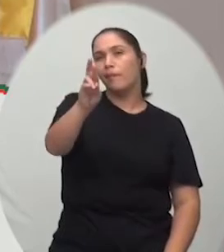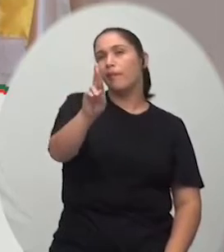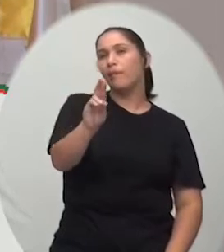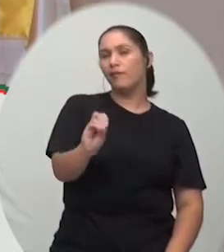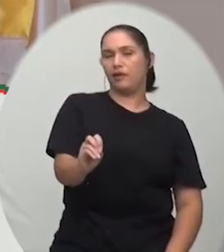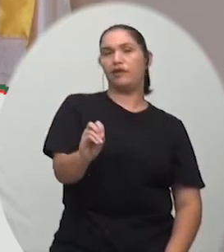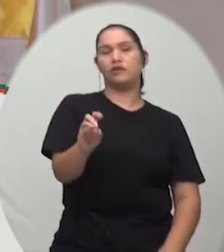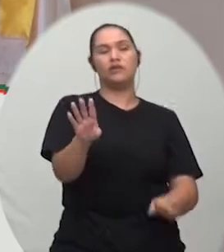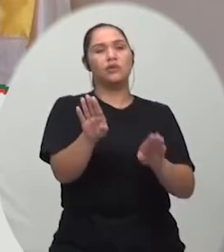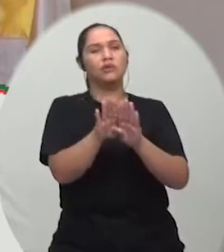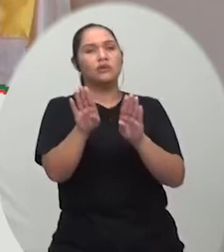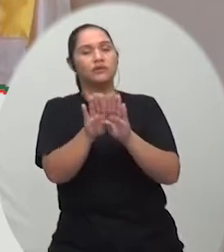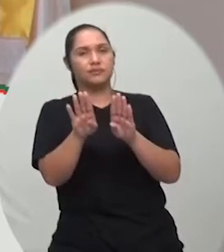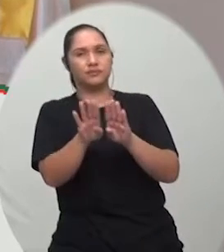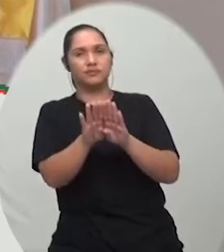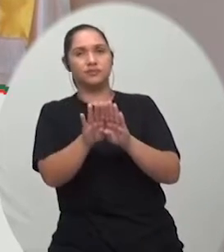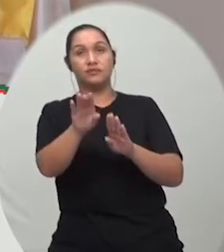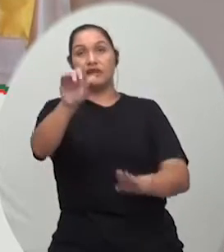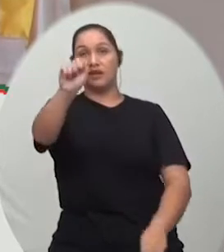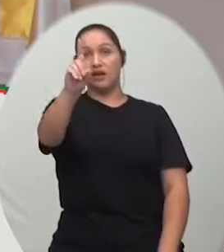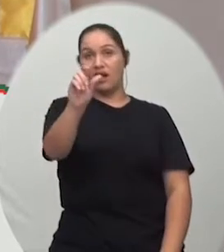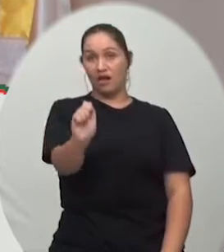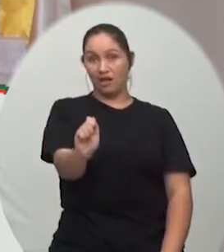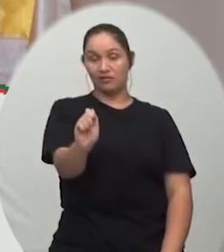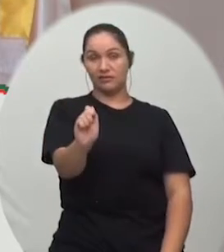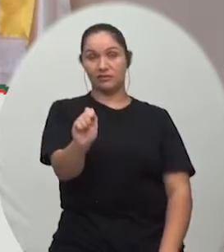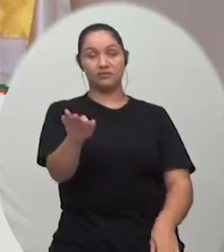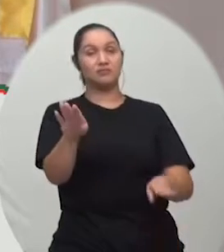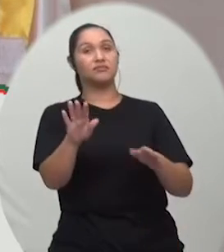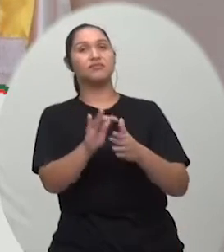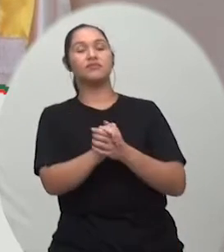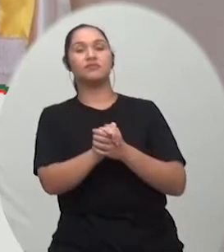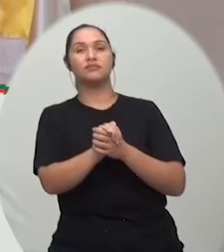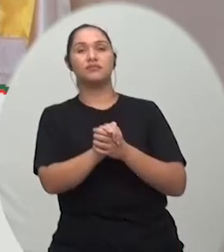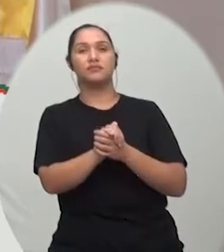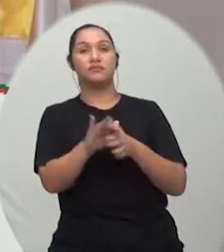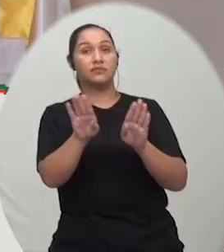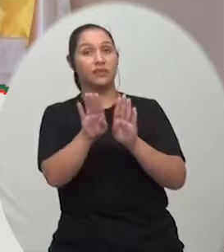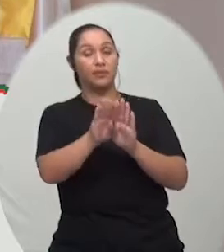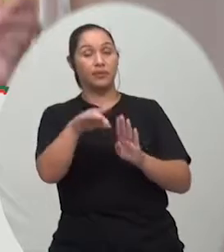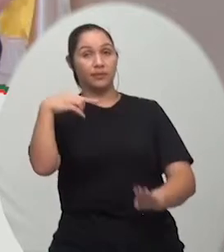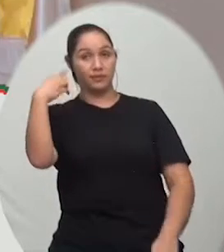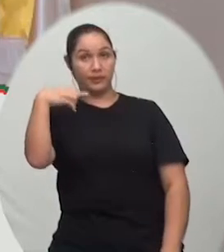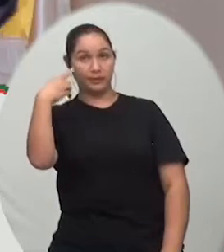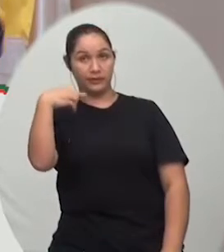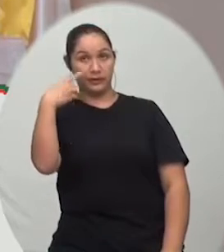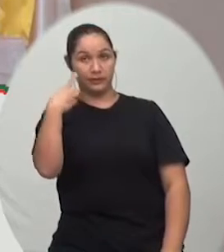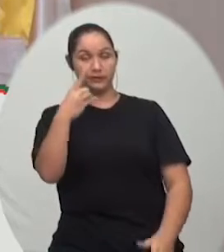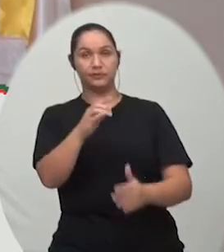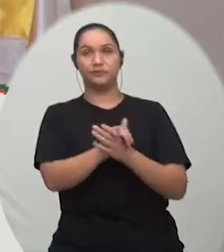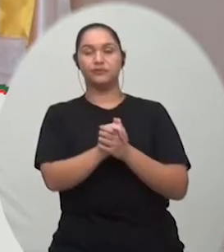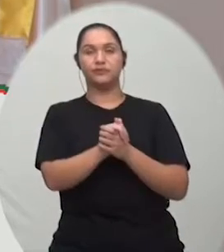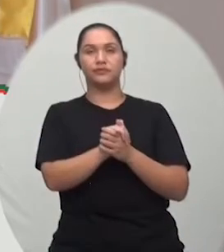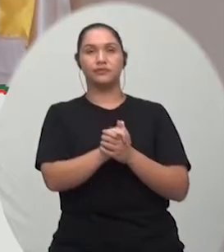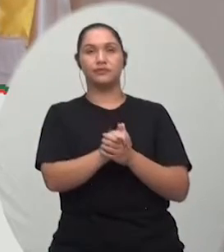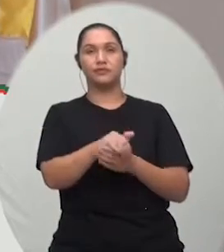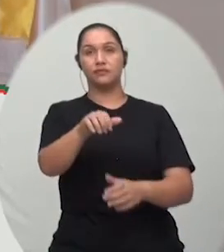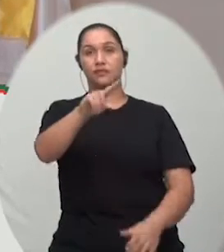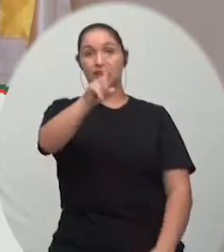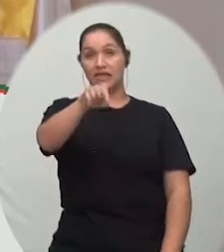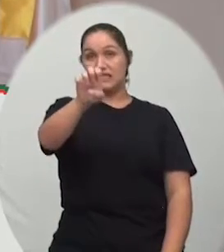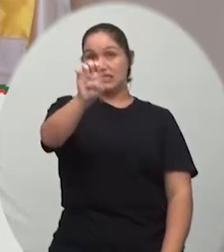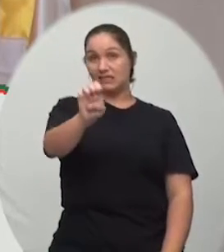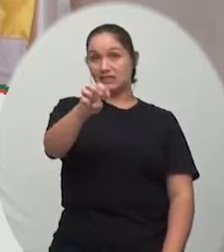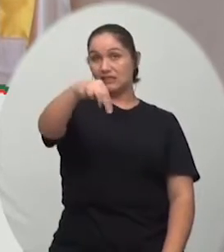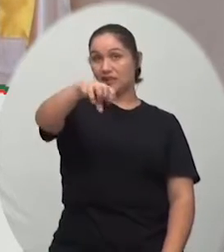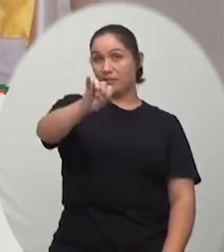representante, a Ada De Luca, que esteve presente, o deputado Zé Milton Schaeffer, que